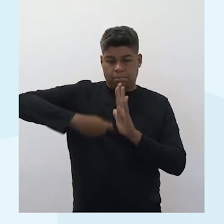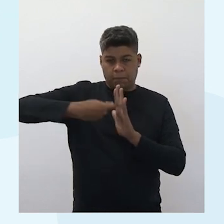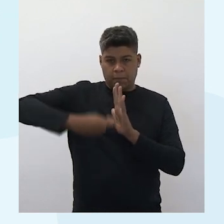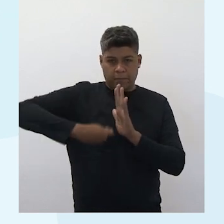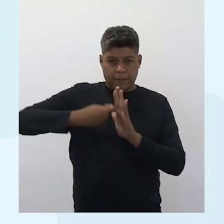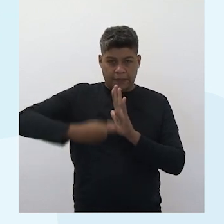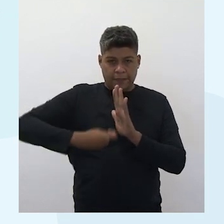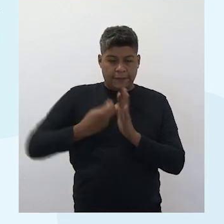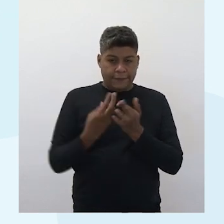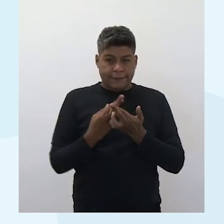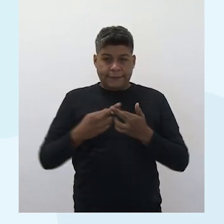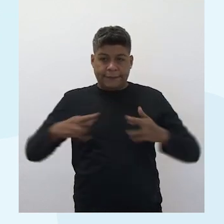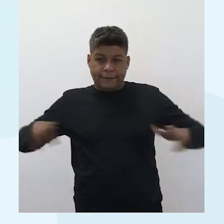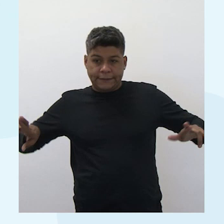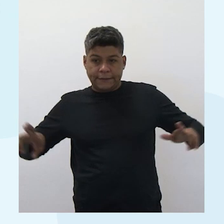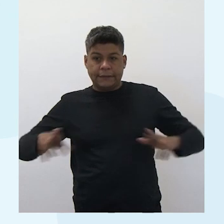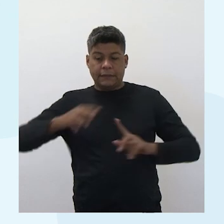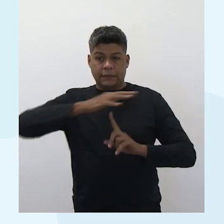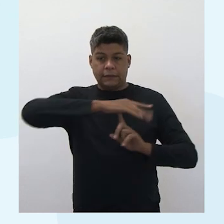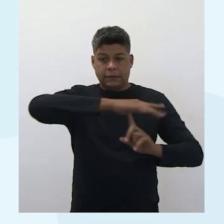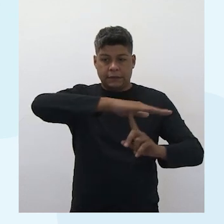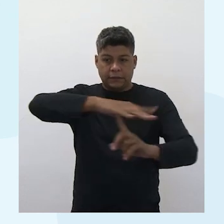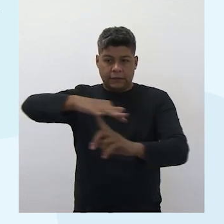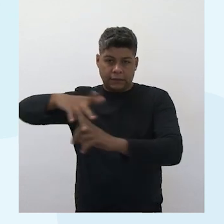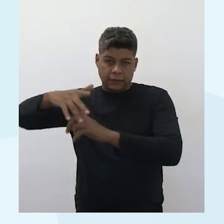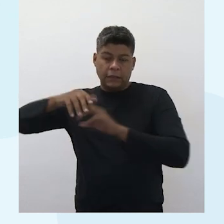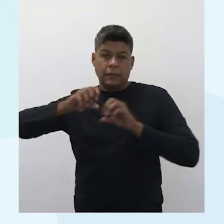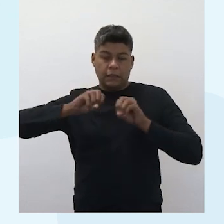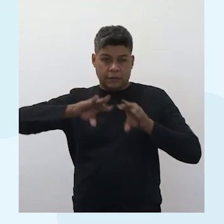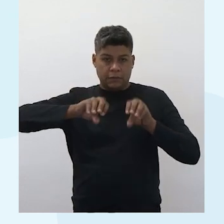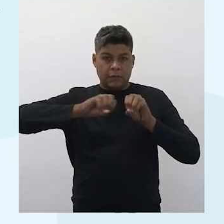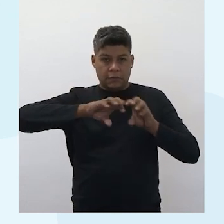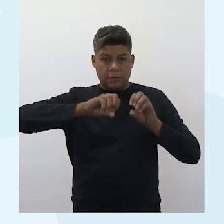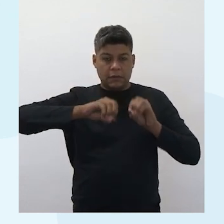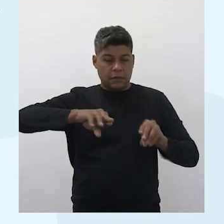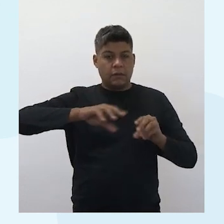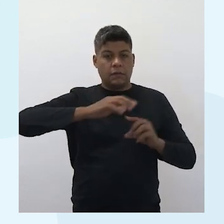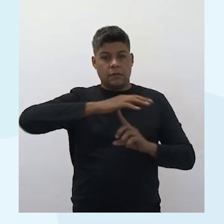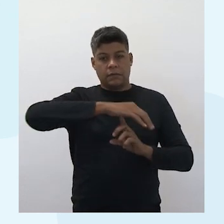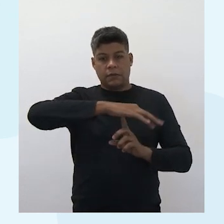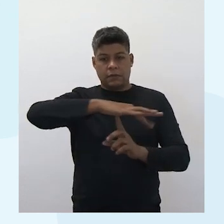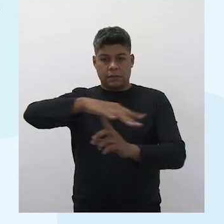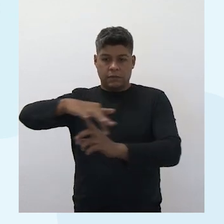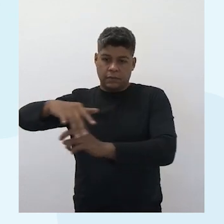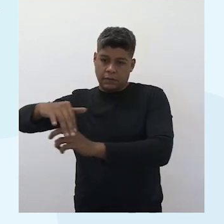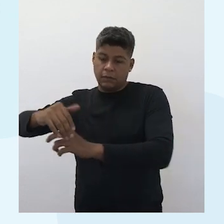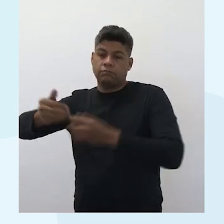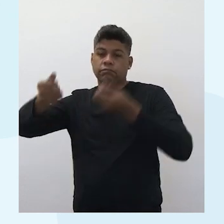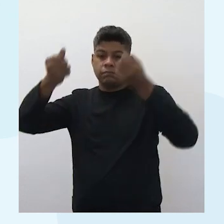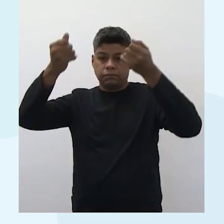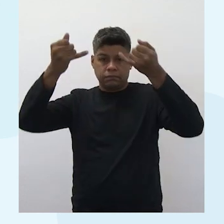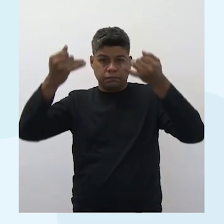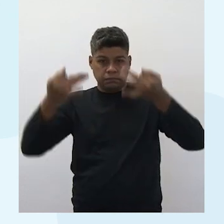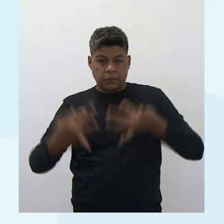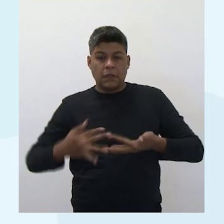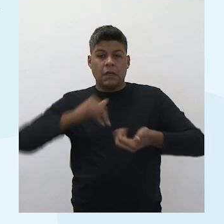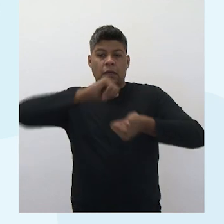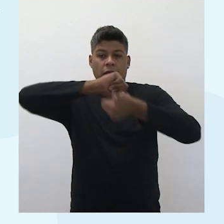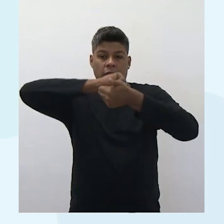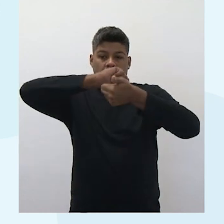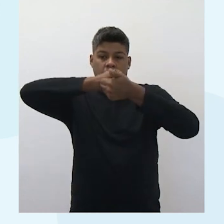problematizando as concepções de meio ambiente e educação ambiental, desdobramento,